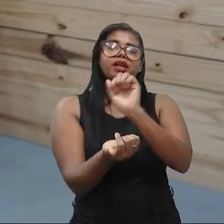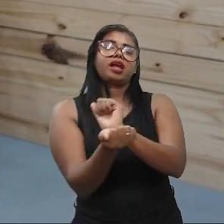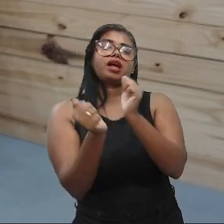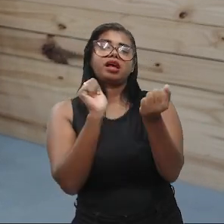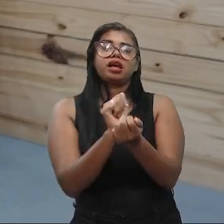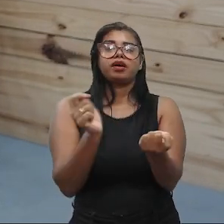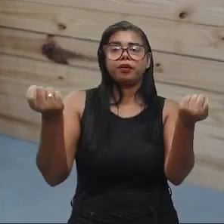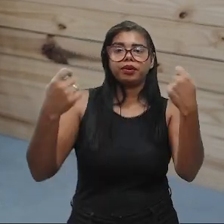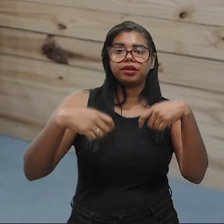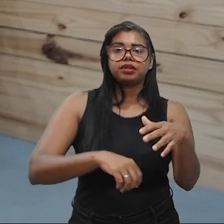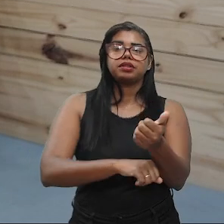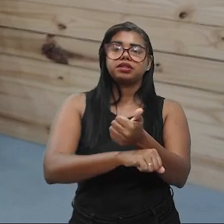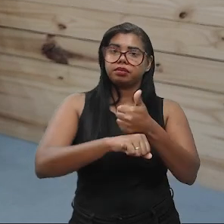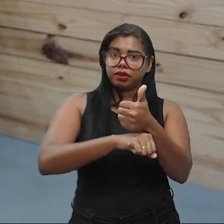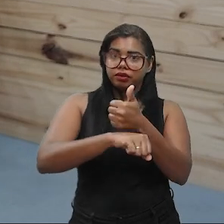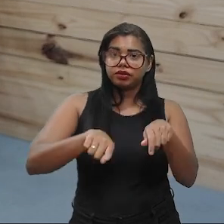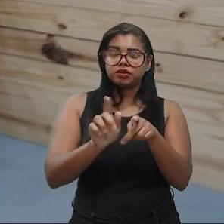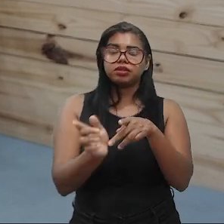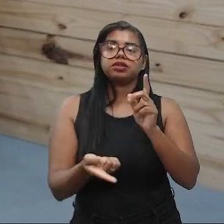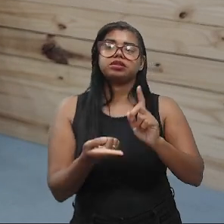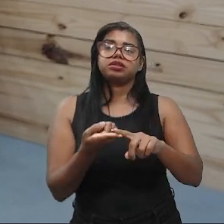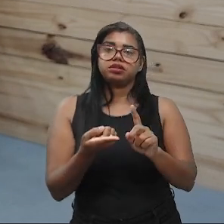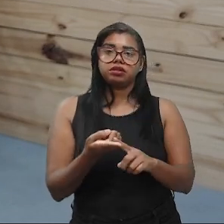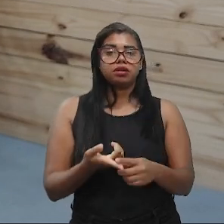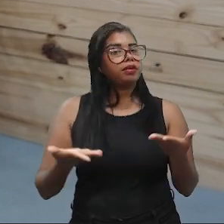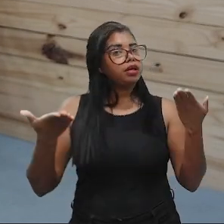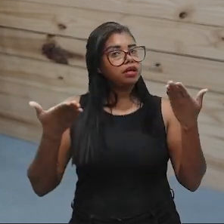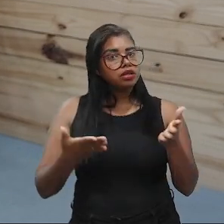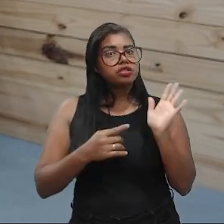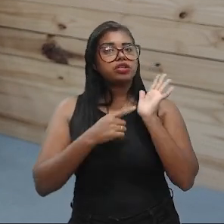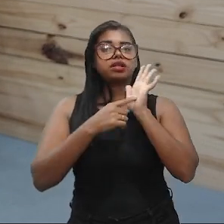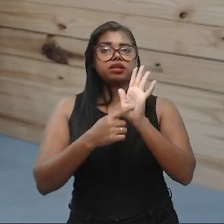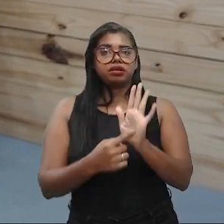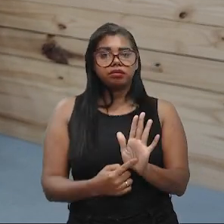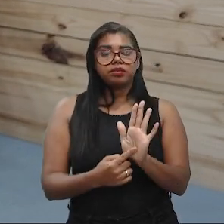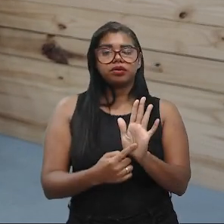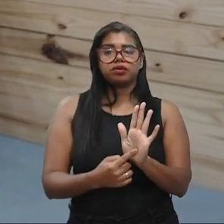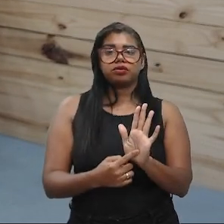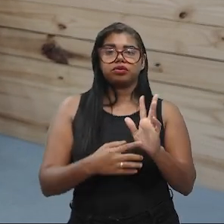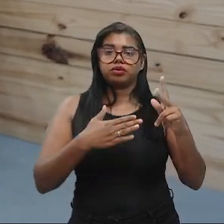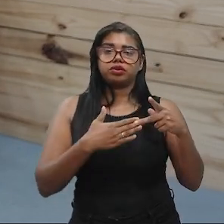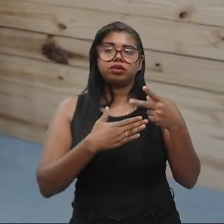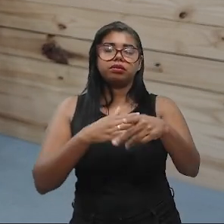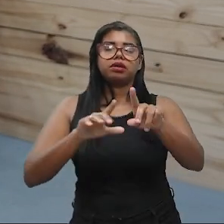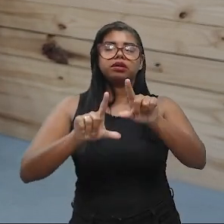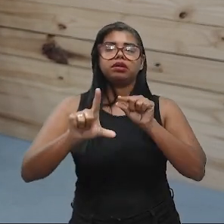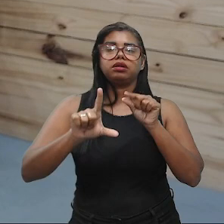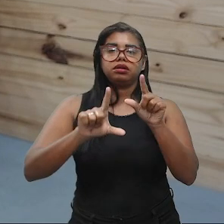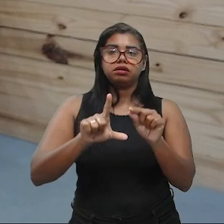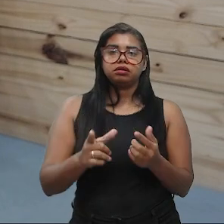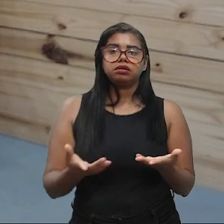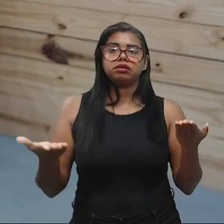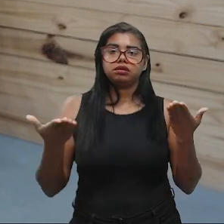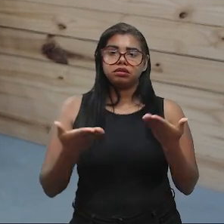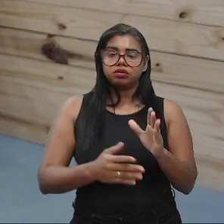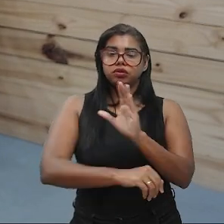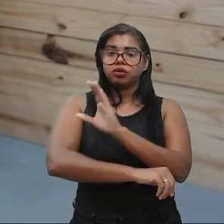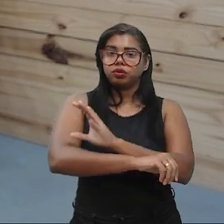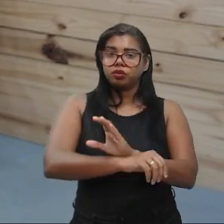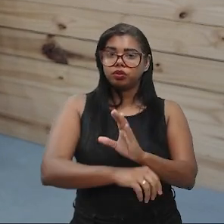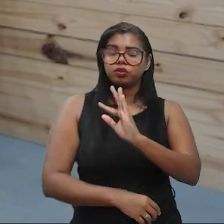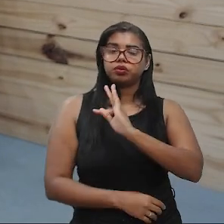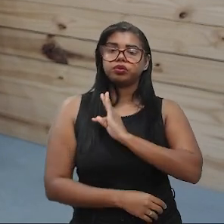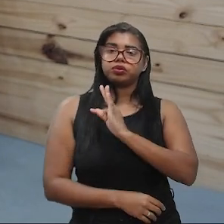e competências profissionais. Então isto já demonstra que a partir da escolha, já com a escolha do curso,